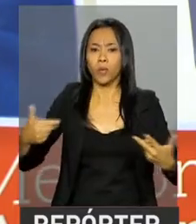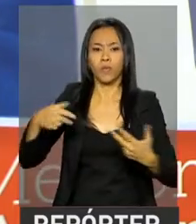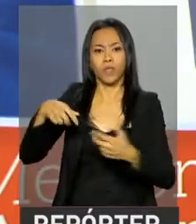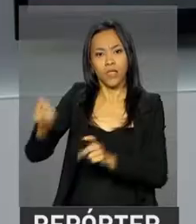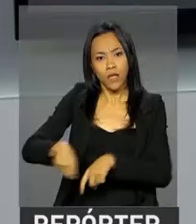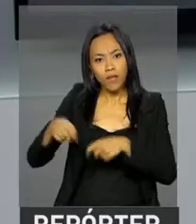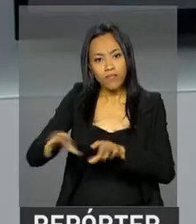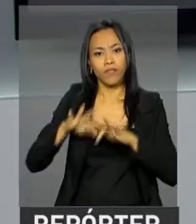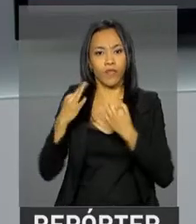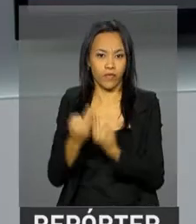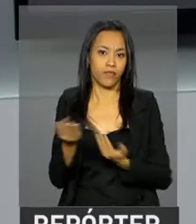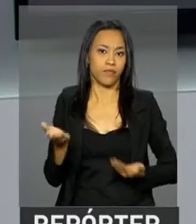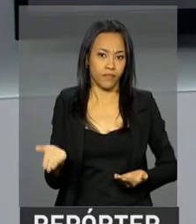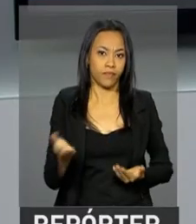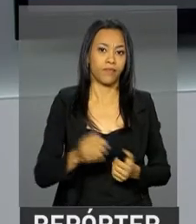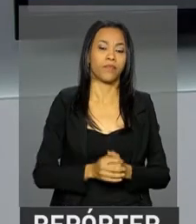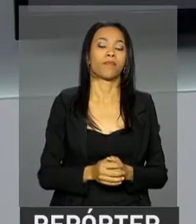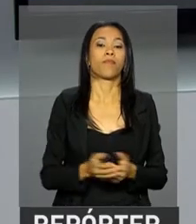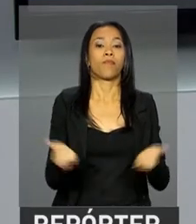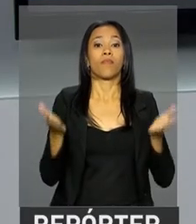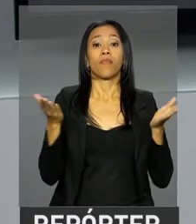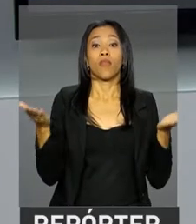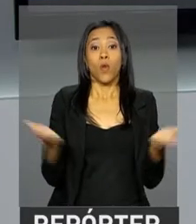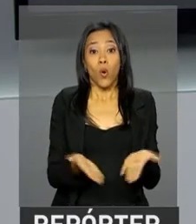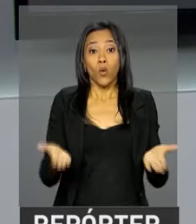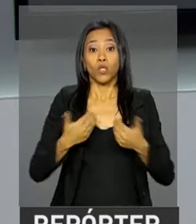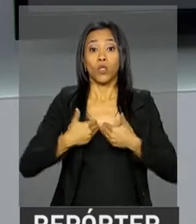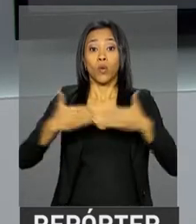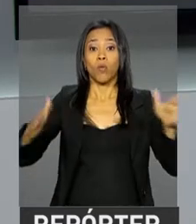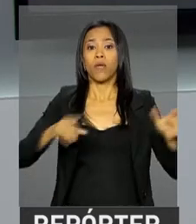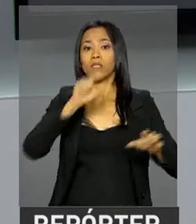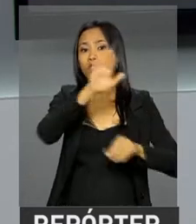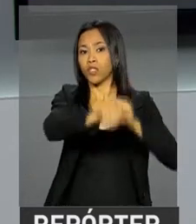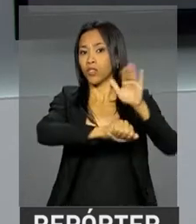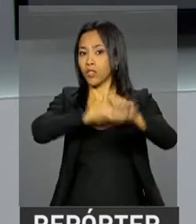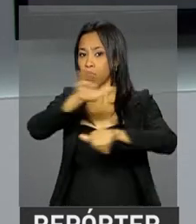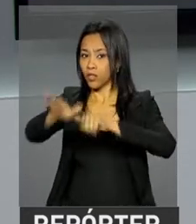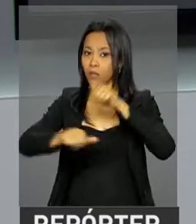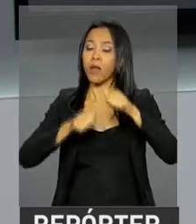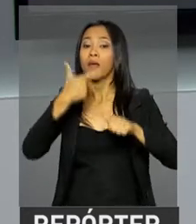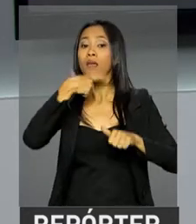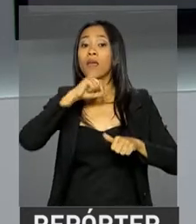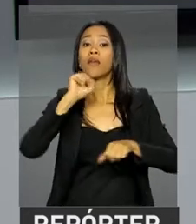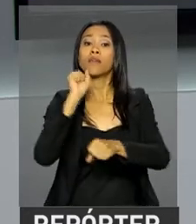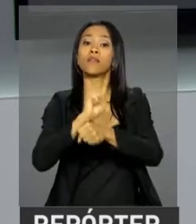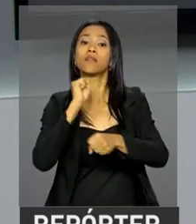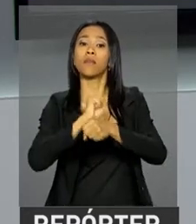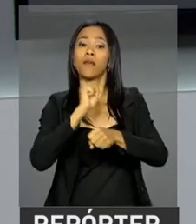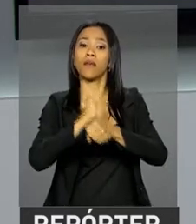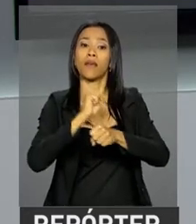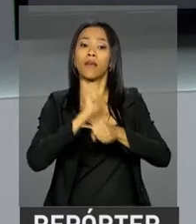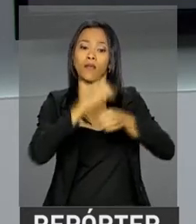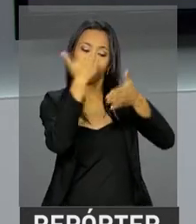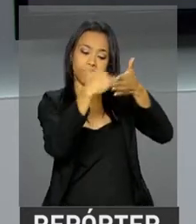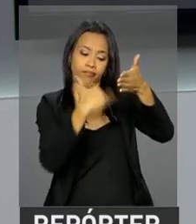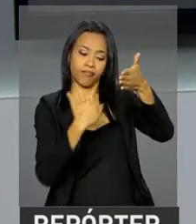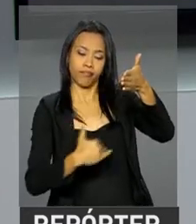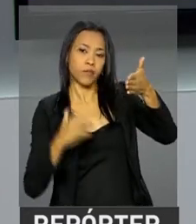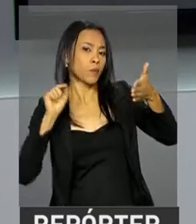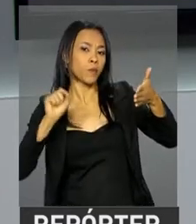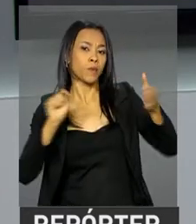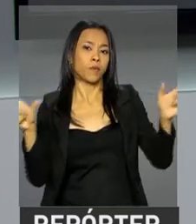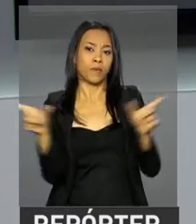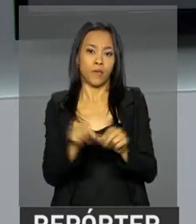familiar. E começa hoje a convocação dos candidatos que estão na lista de espera da segunda edição do Sistema